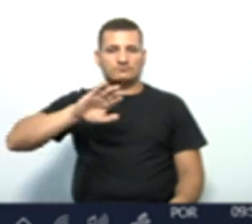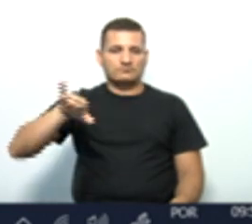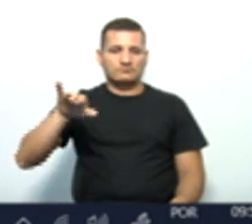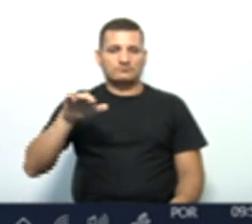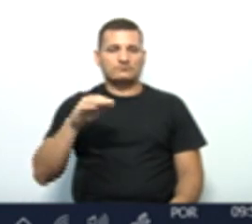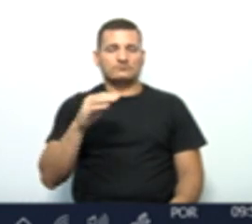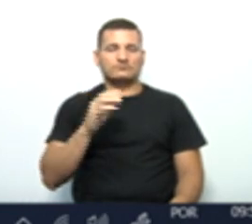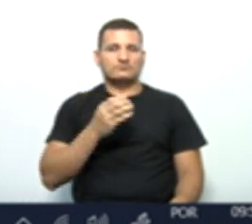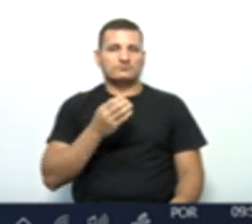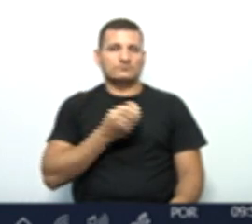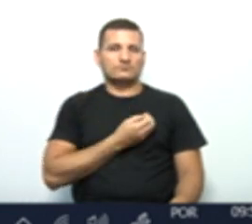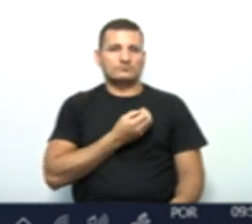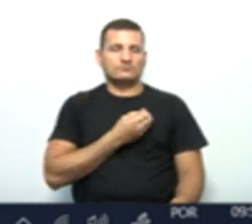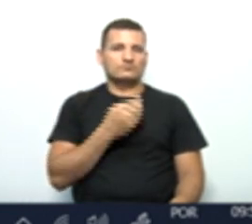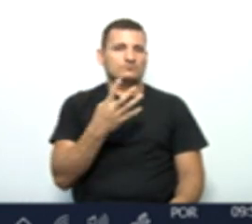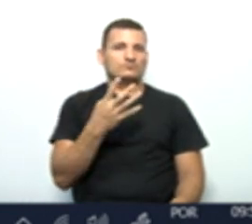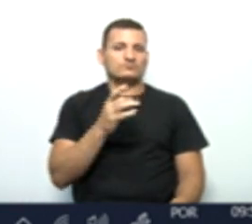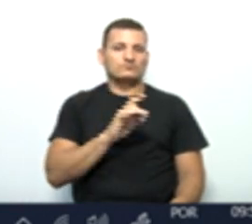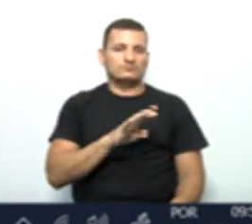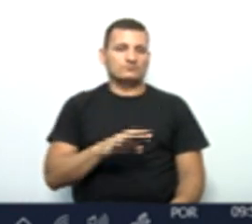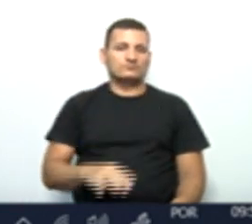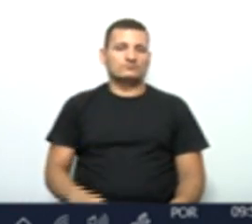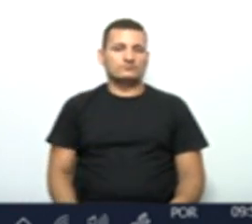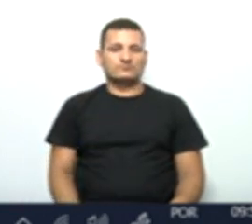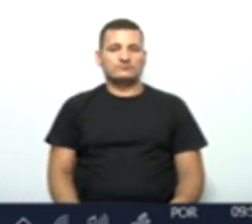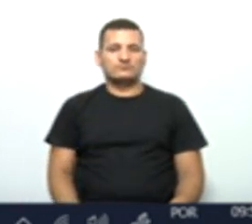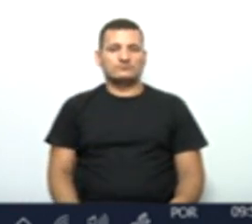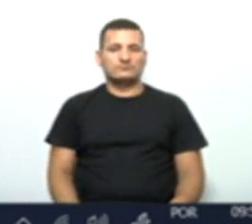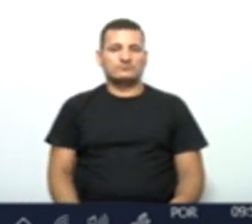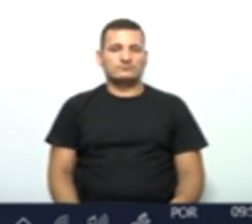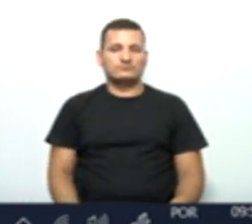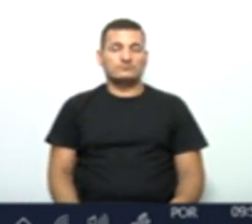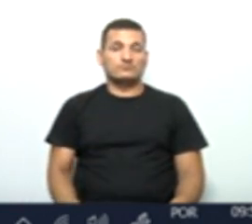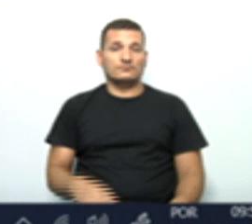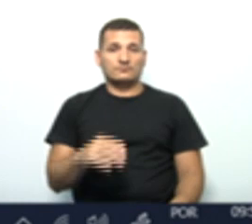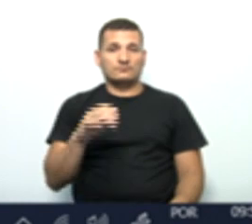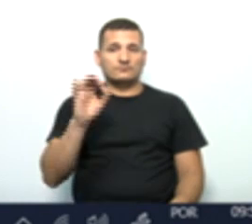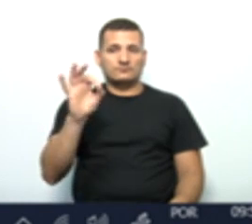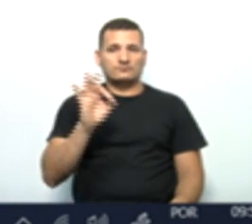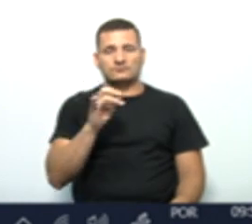inteiro. Vamos fazer um exemplo de porcentagem, que é o que está no exercício.